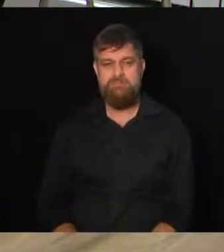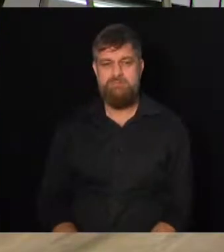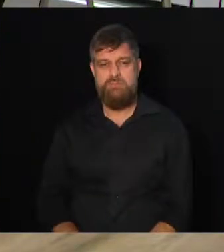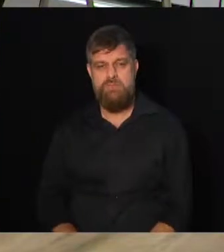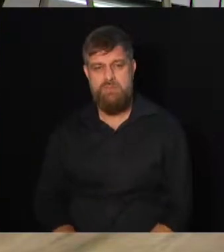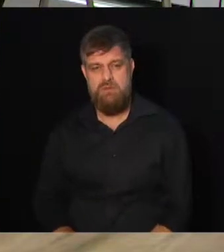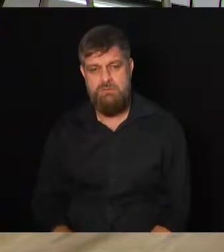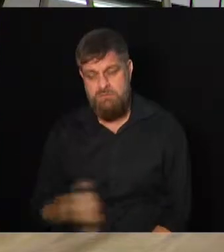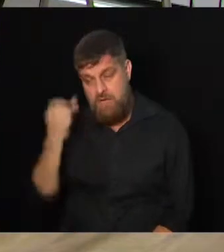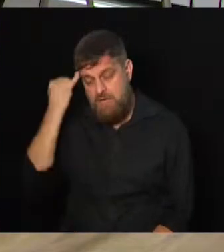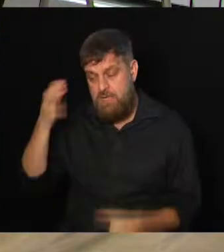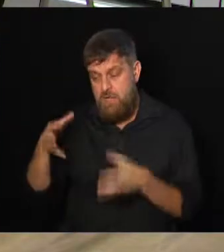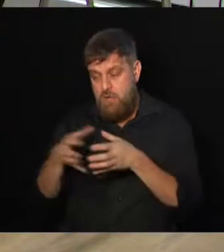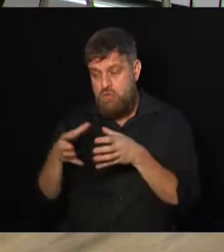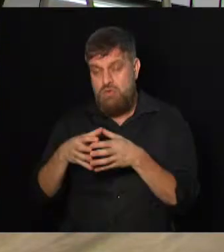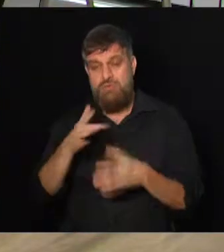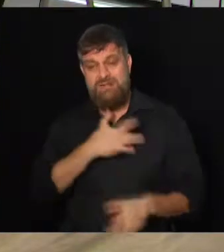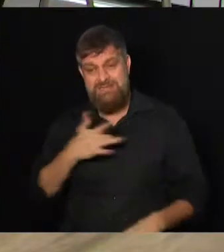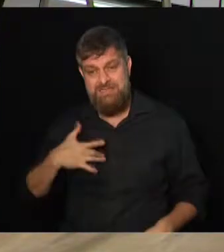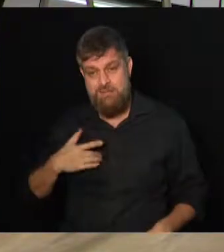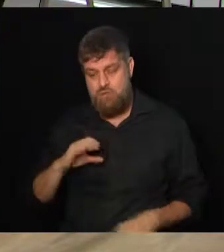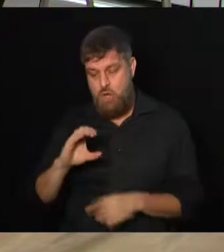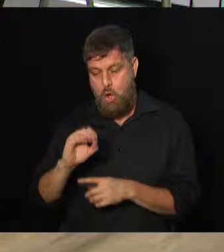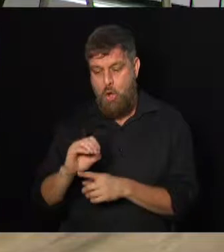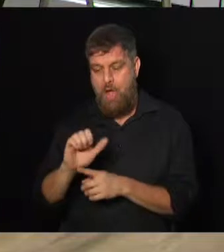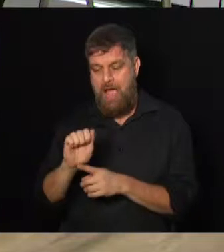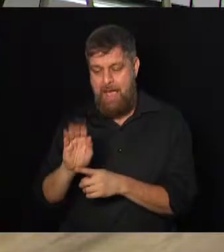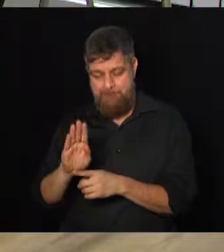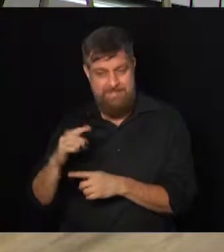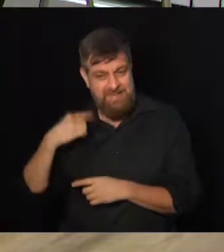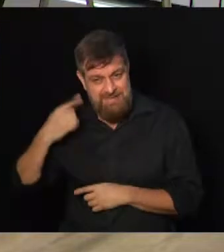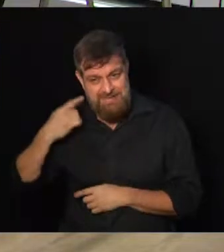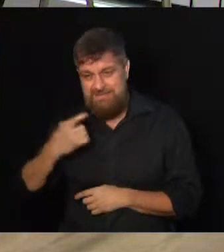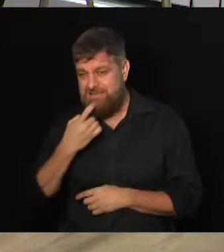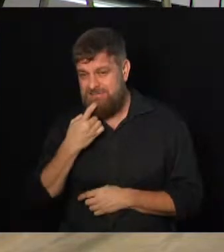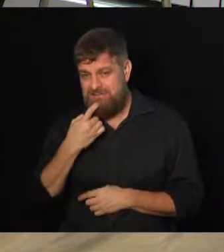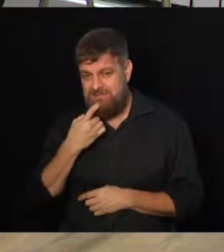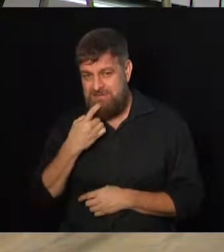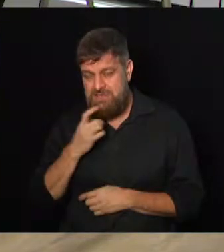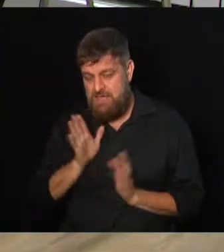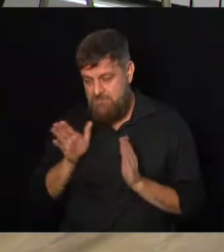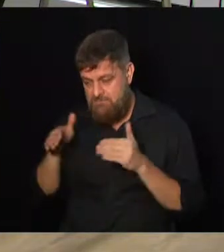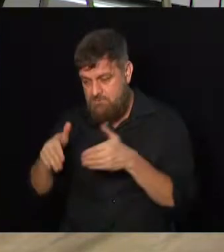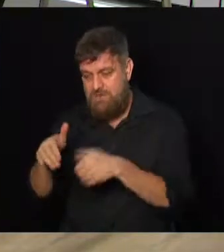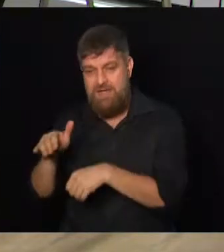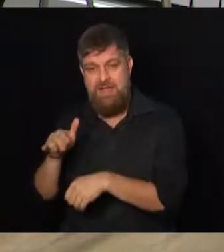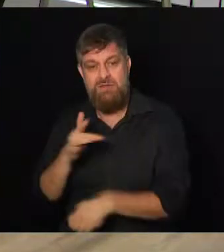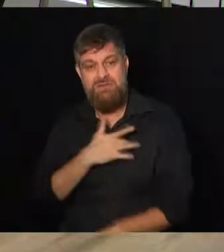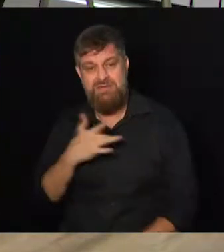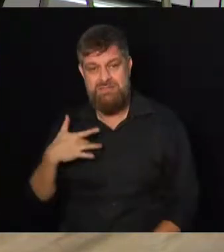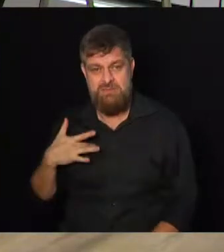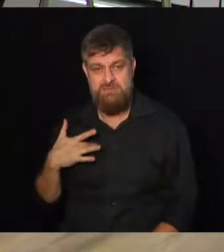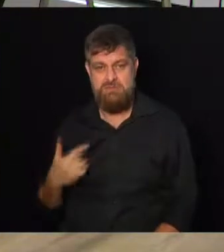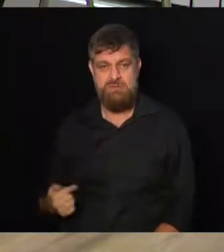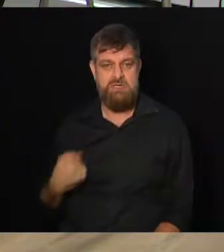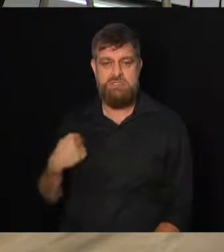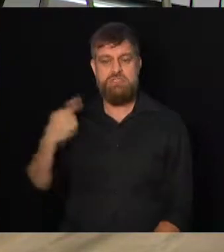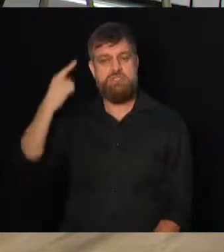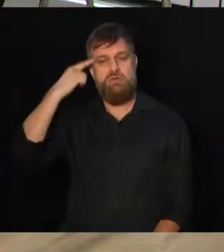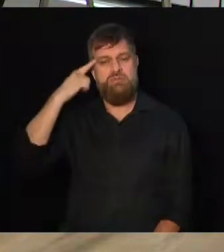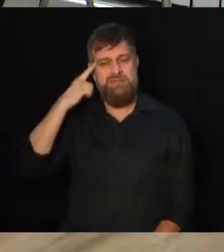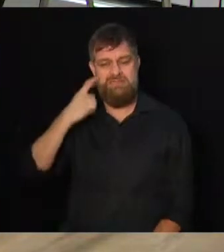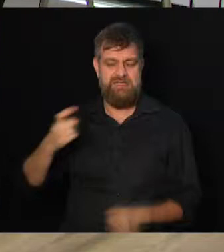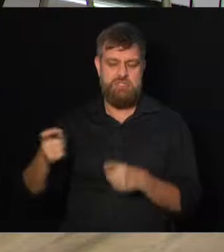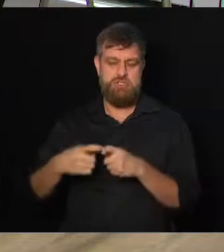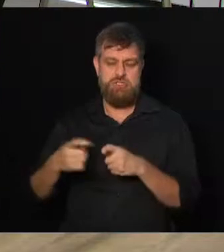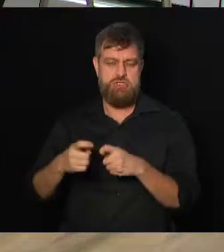A ideia da Comissão da Saúde da OAB Campinas é fazer medidas pró-saúde, né? Nós nem falamos como Comissão de Direito Médico